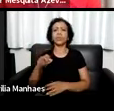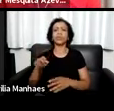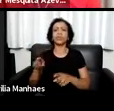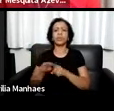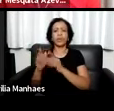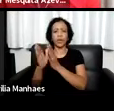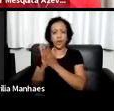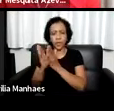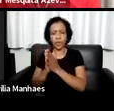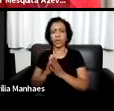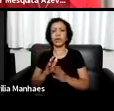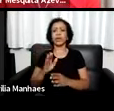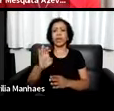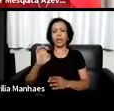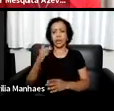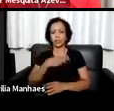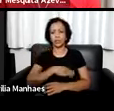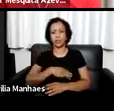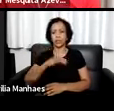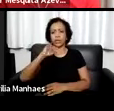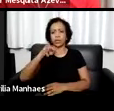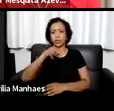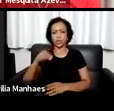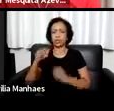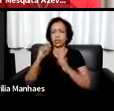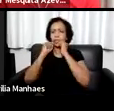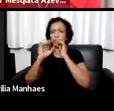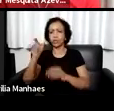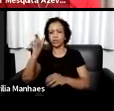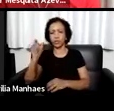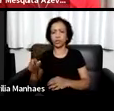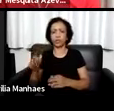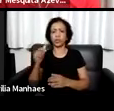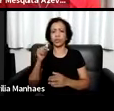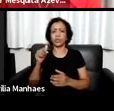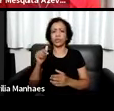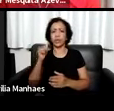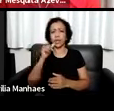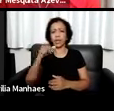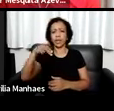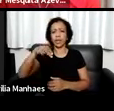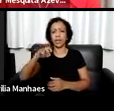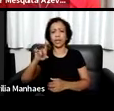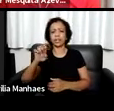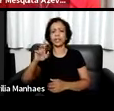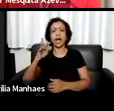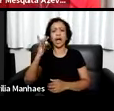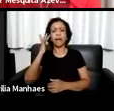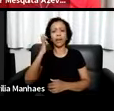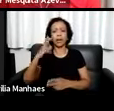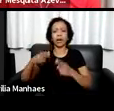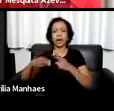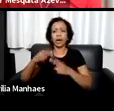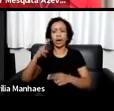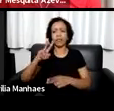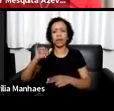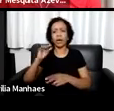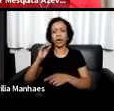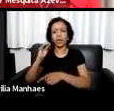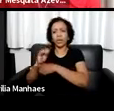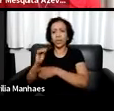está agora pastoreando uma igreja. A sua esposa, a irmã Neide, vai fazer uma cirurgia amanhã. E ele pede a oração pela Neide e a